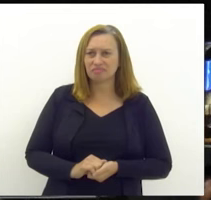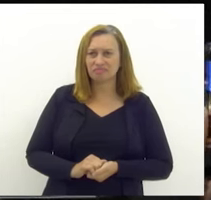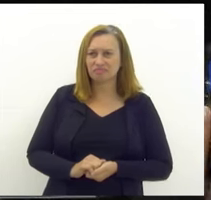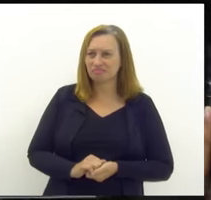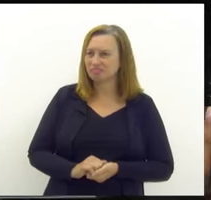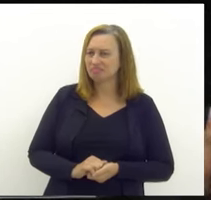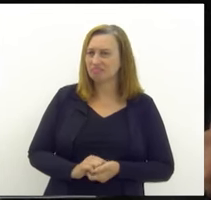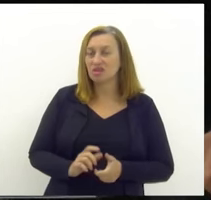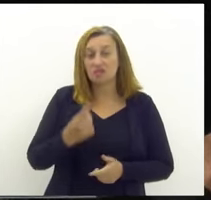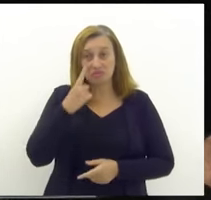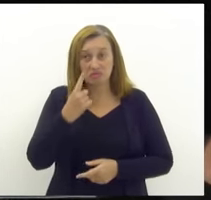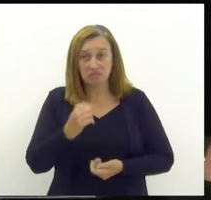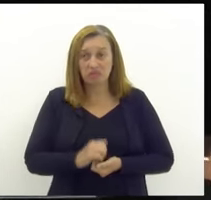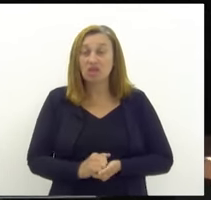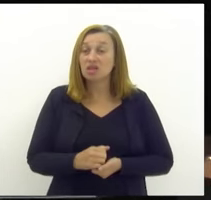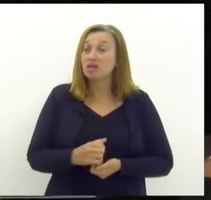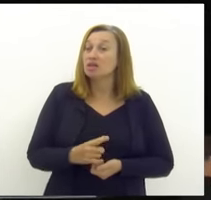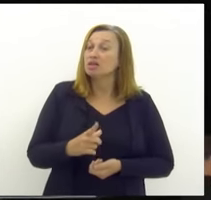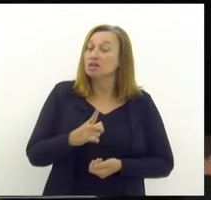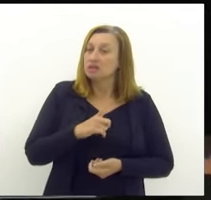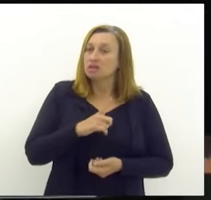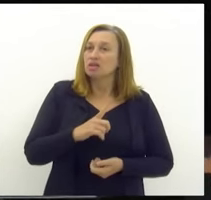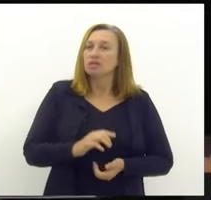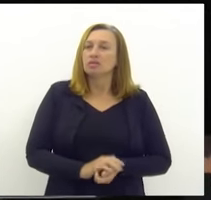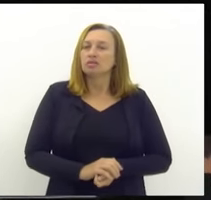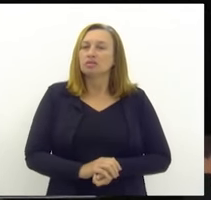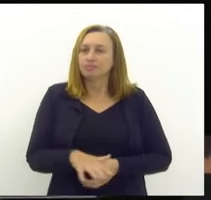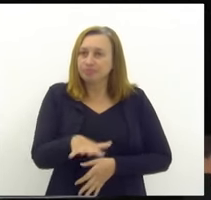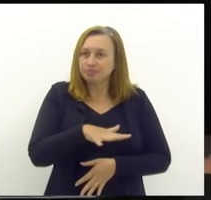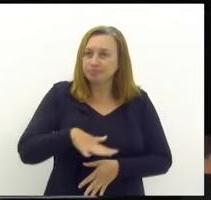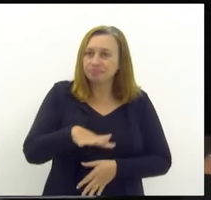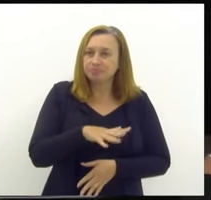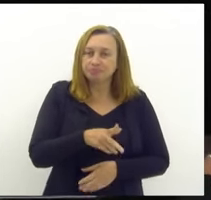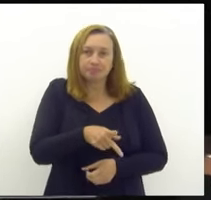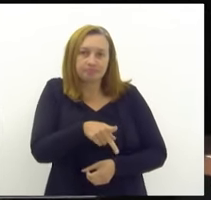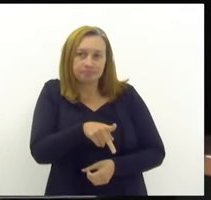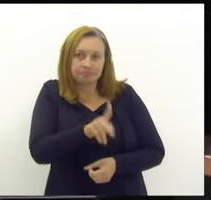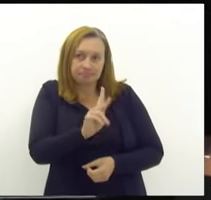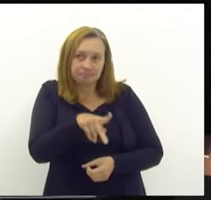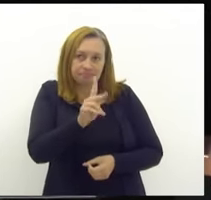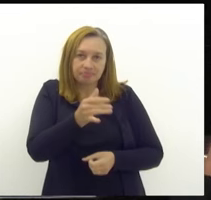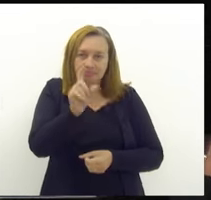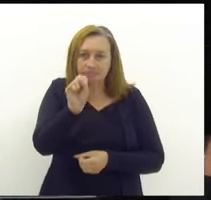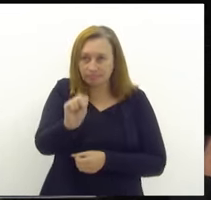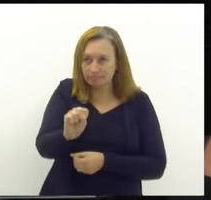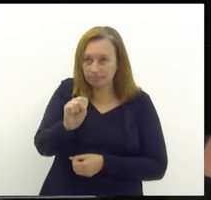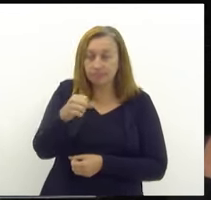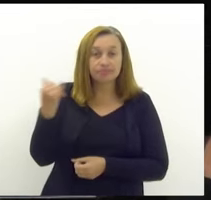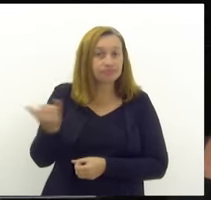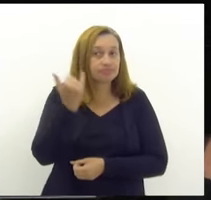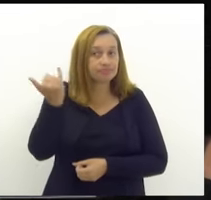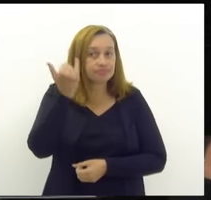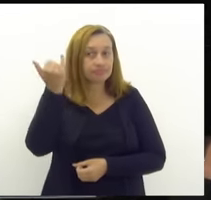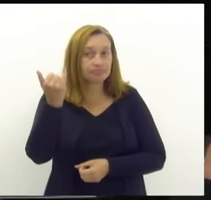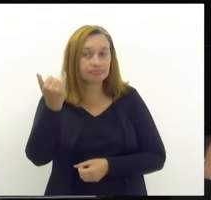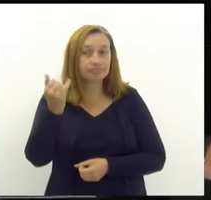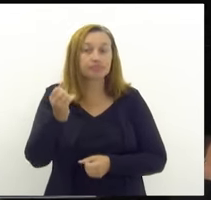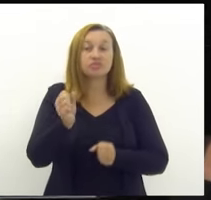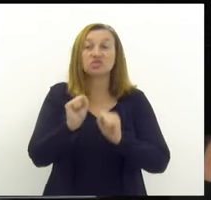aqui uma cadeia produtiva muito importante na área de petróleo e gás e Indústria